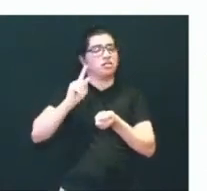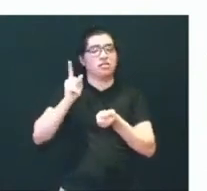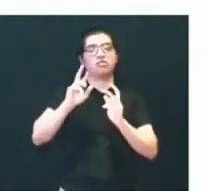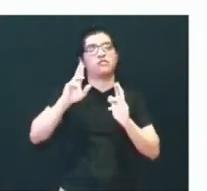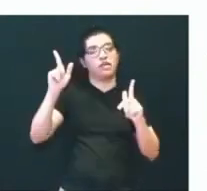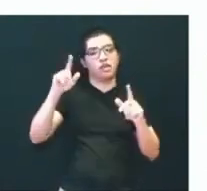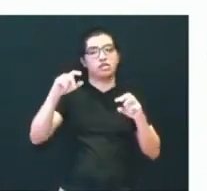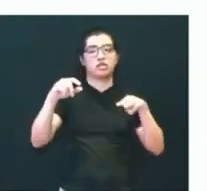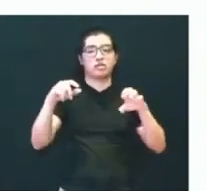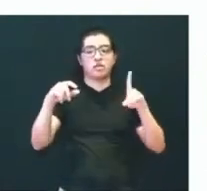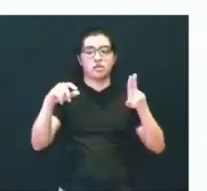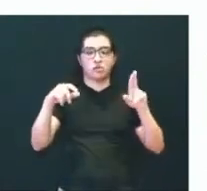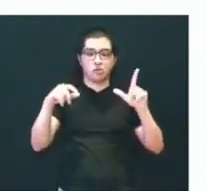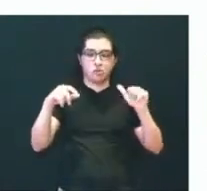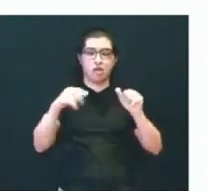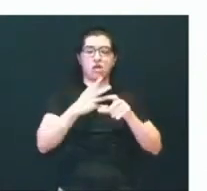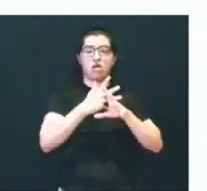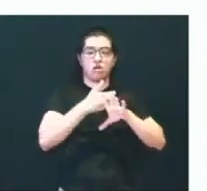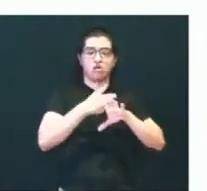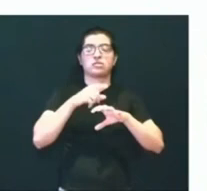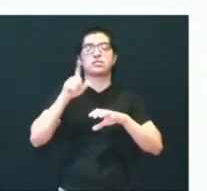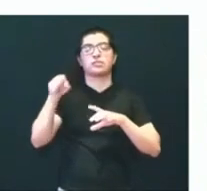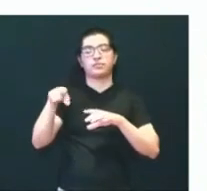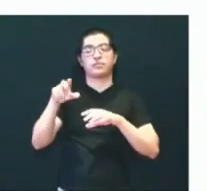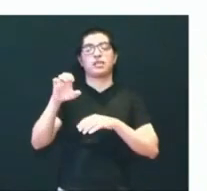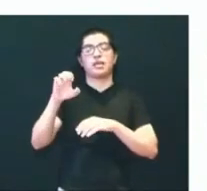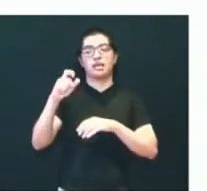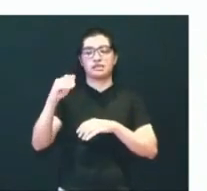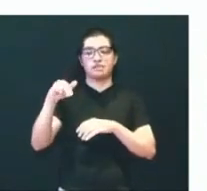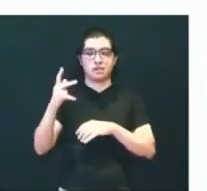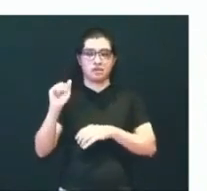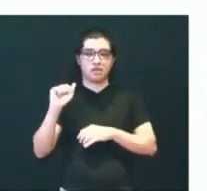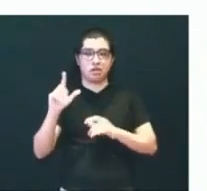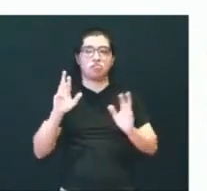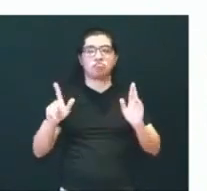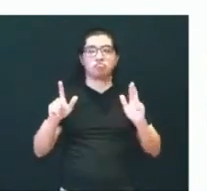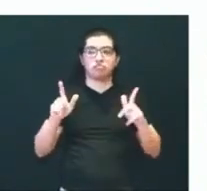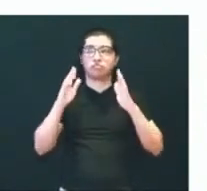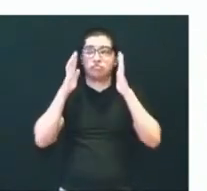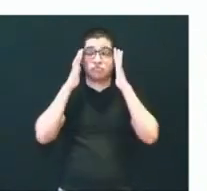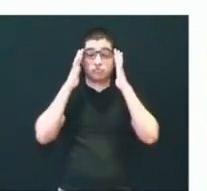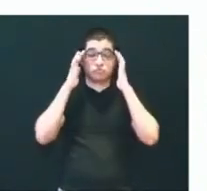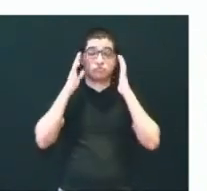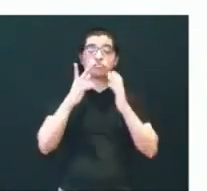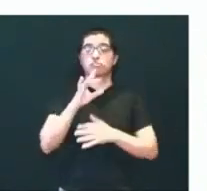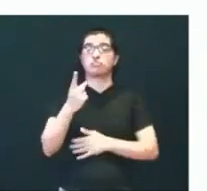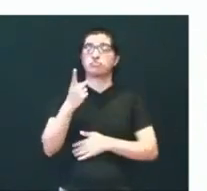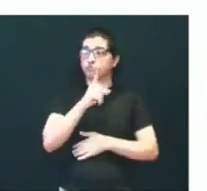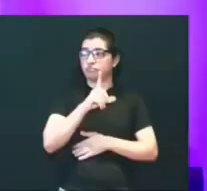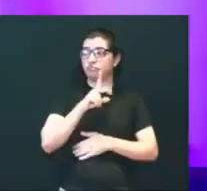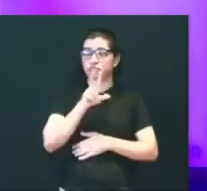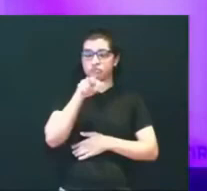é diferente de medula espinhal. As coletas geralmente são feitas através de um procedimento de aférese. Então, o doador faz uma coleta